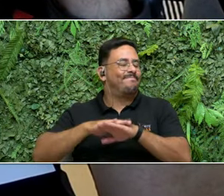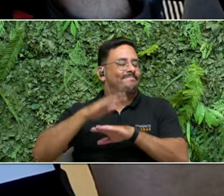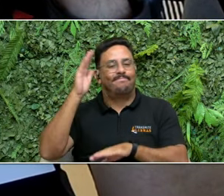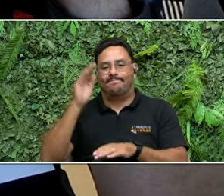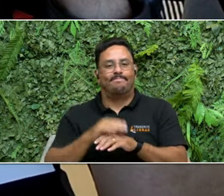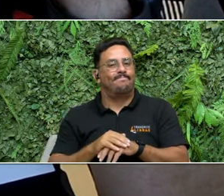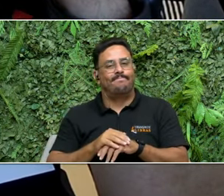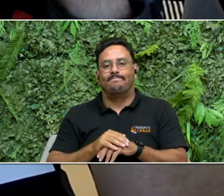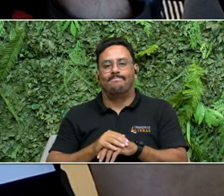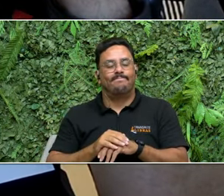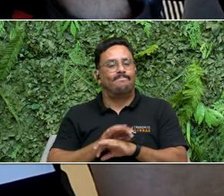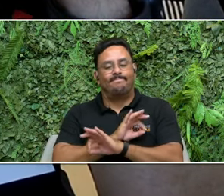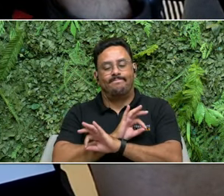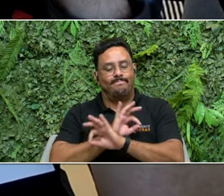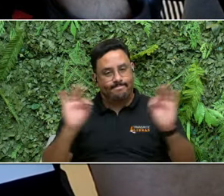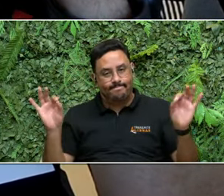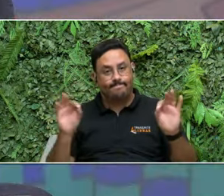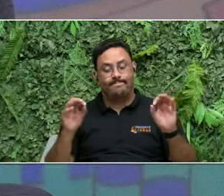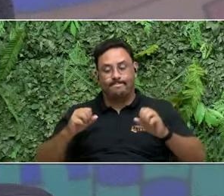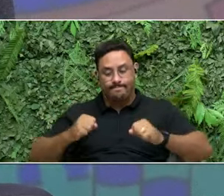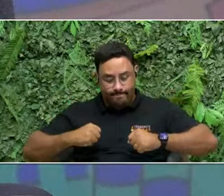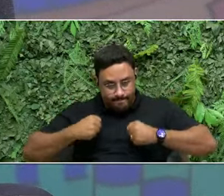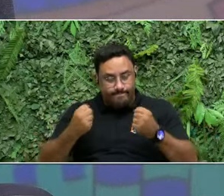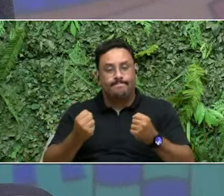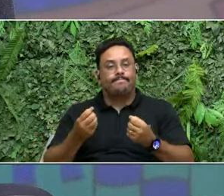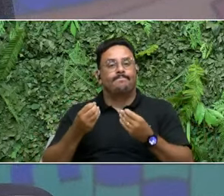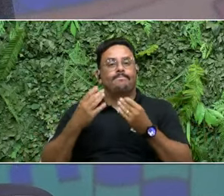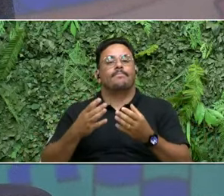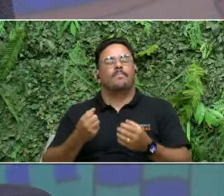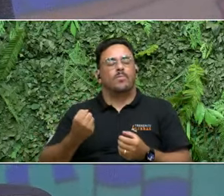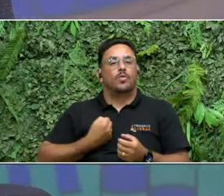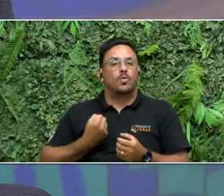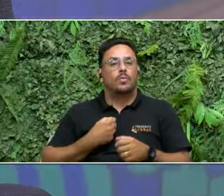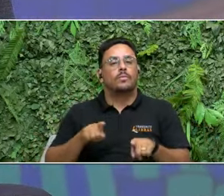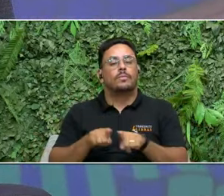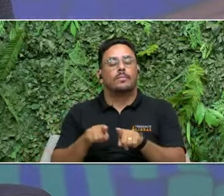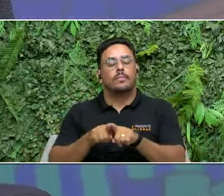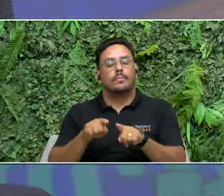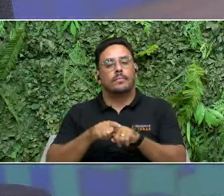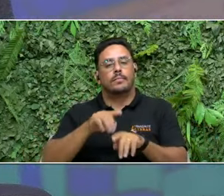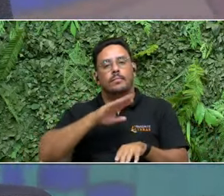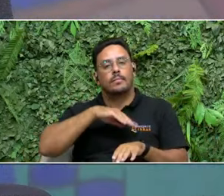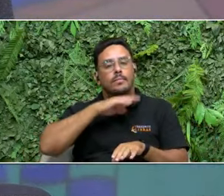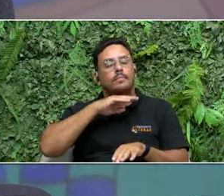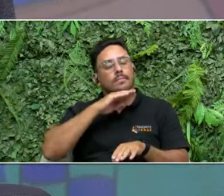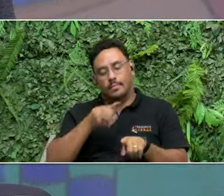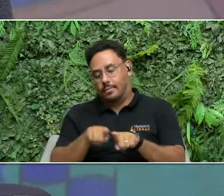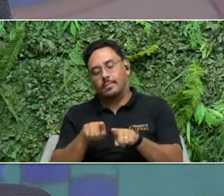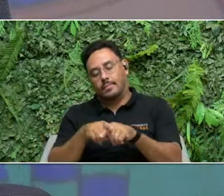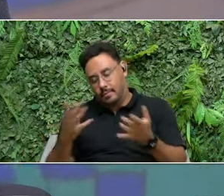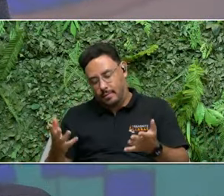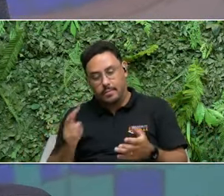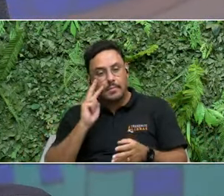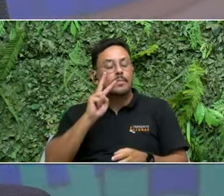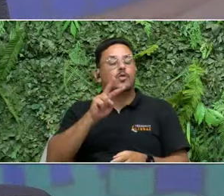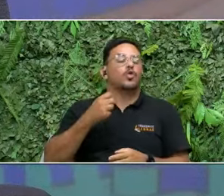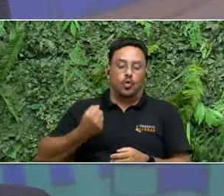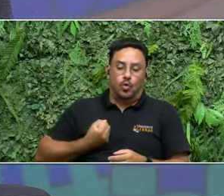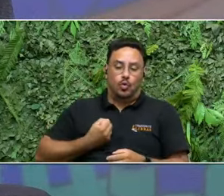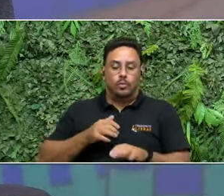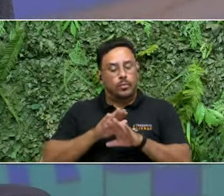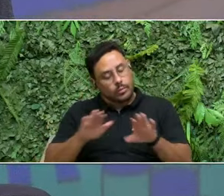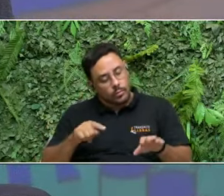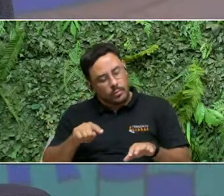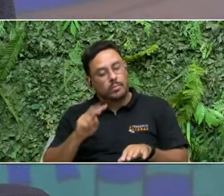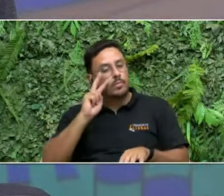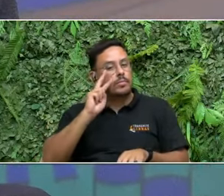né Gilbert entregou tudo aquilo são os números né a bunda dele também Bob é eu reparo mais nos números né você para